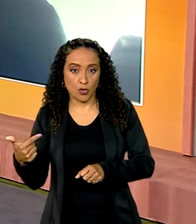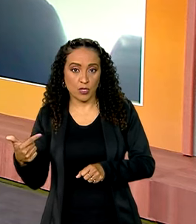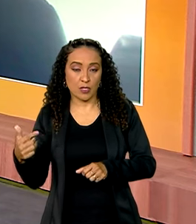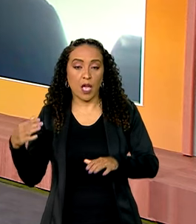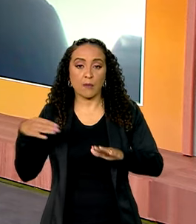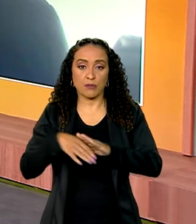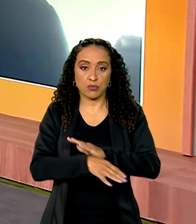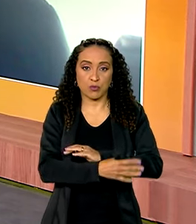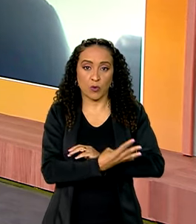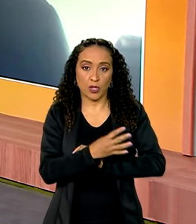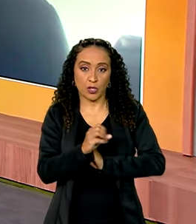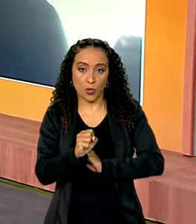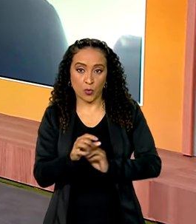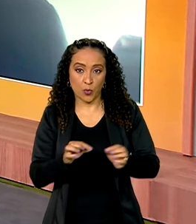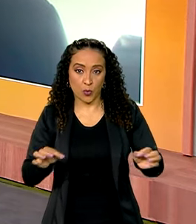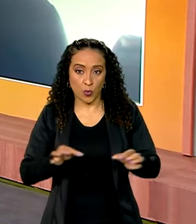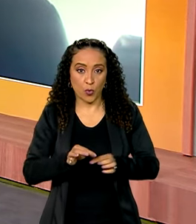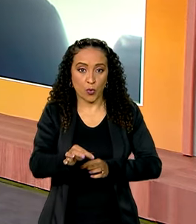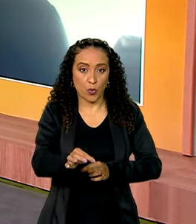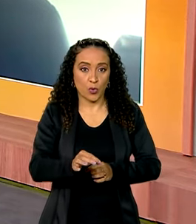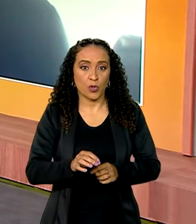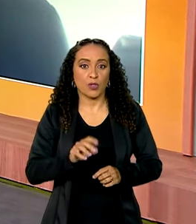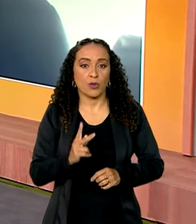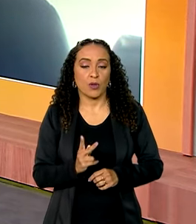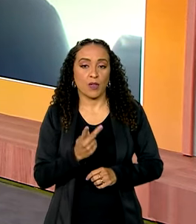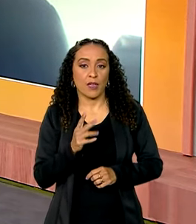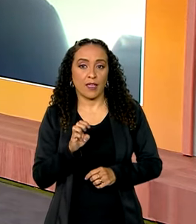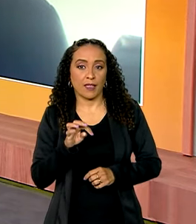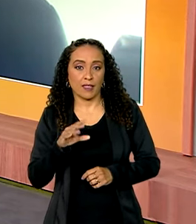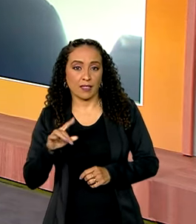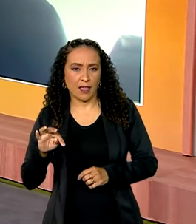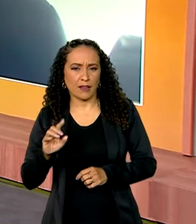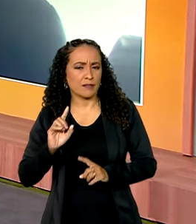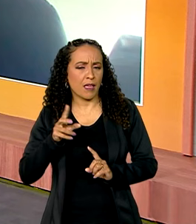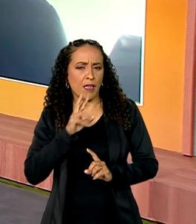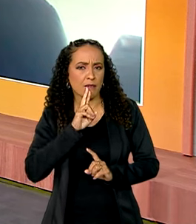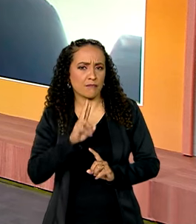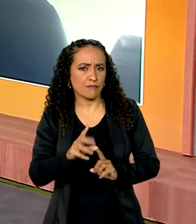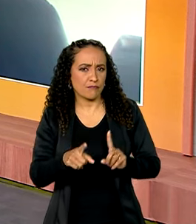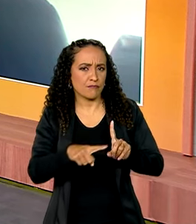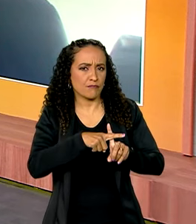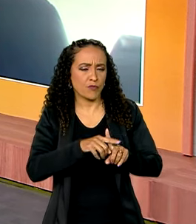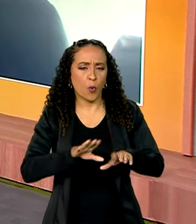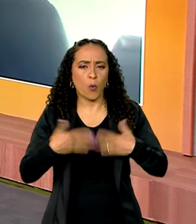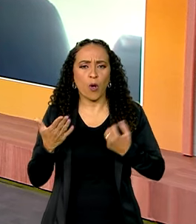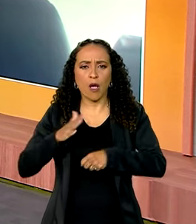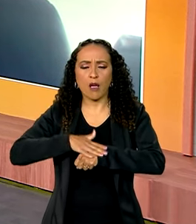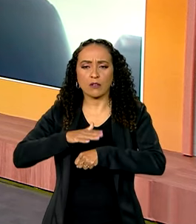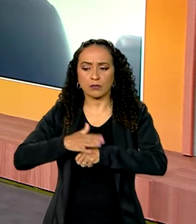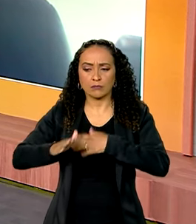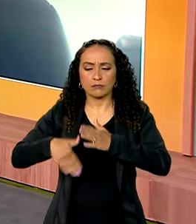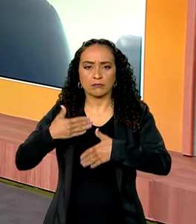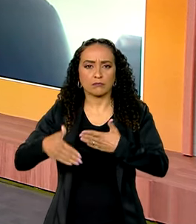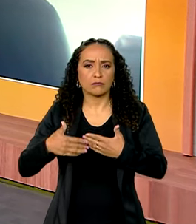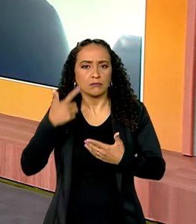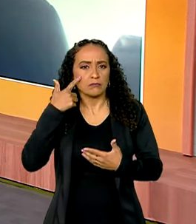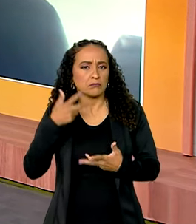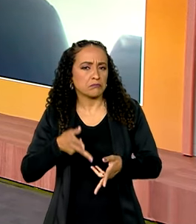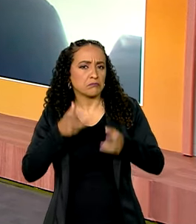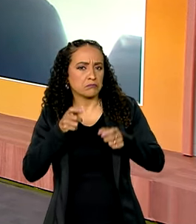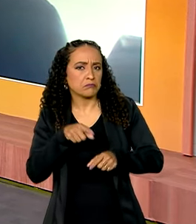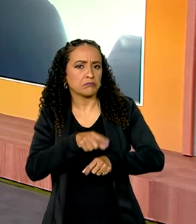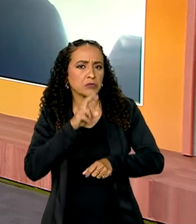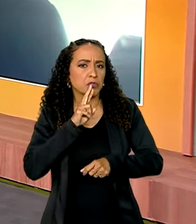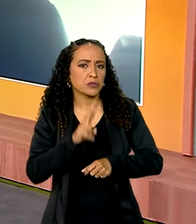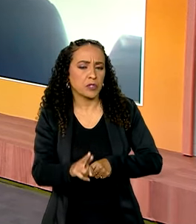612 para 48 hectares em 2024. São resultados positivos? Quais foram as ações desenvolvidas aí para a gente chegar nesse